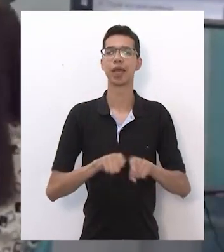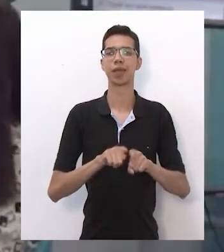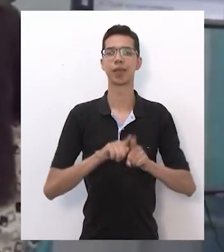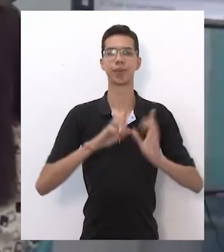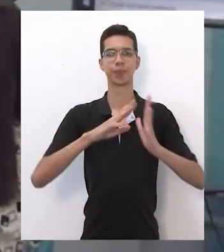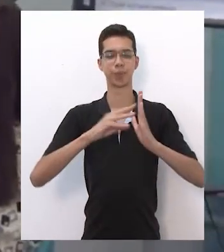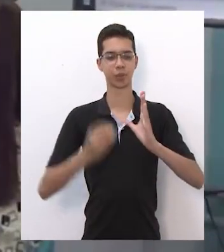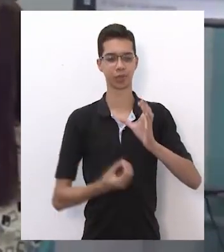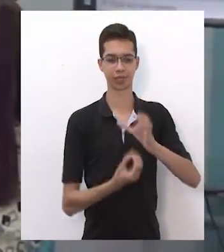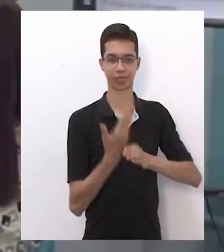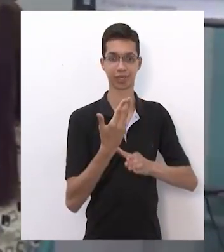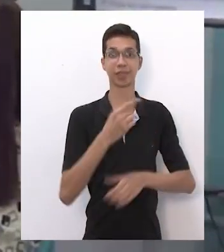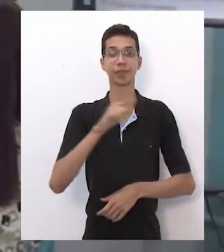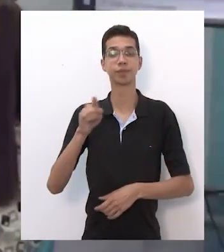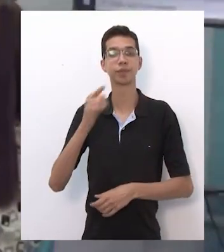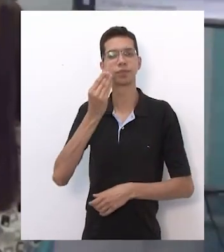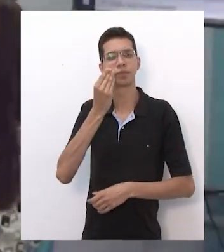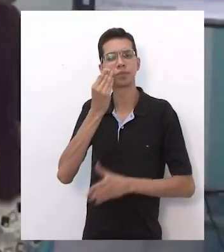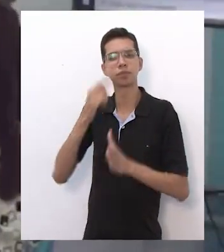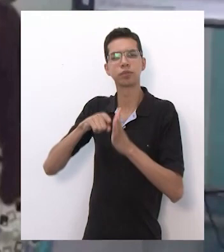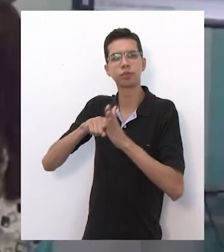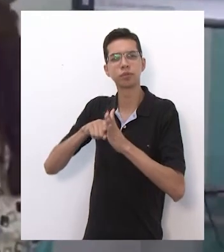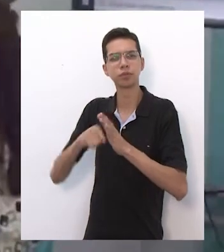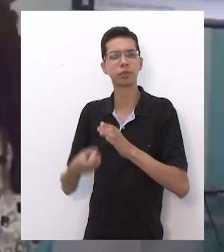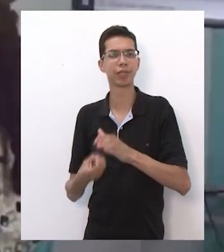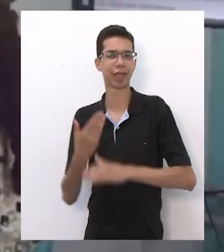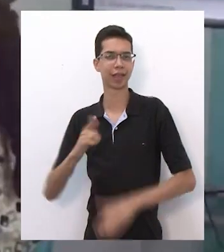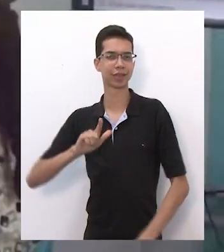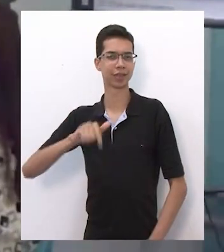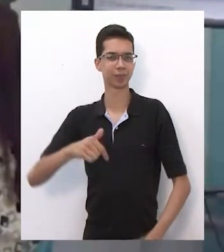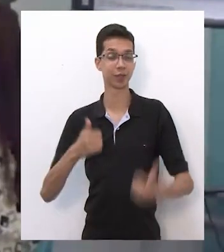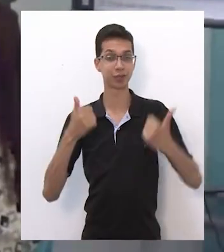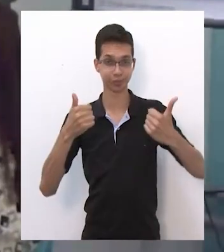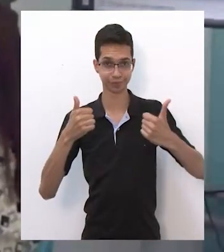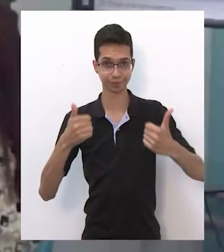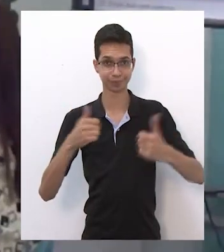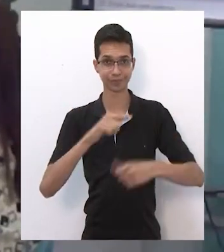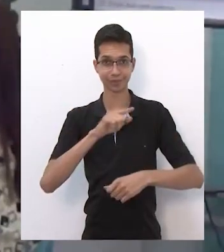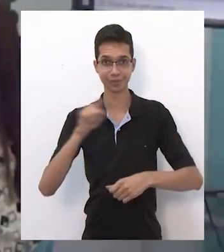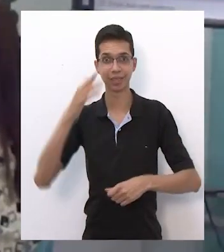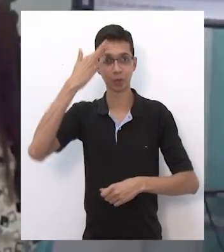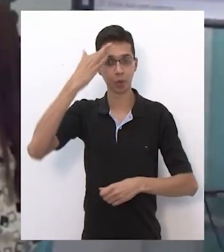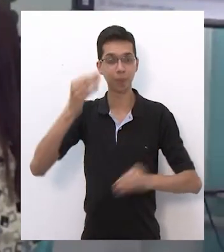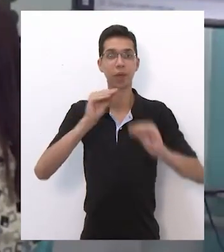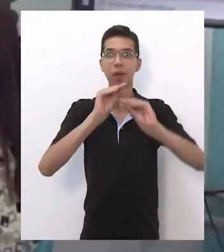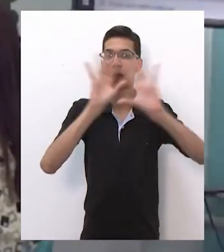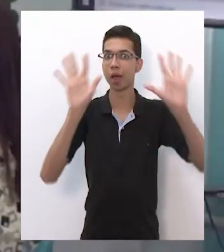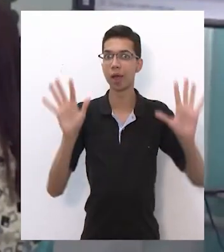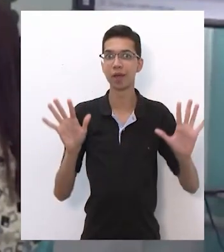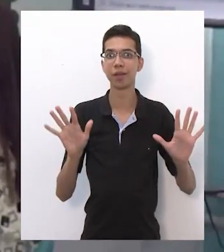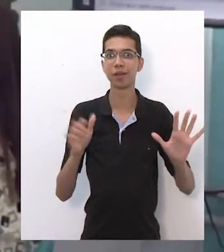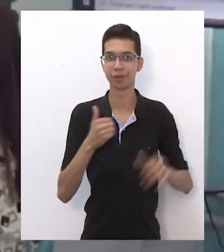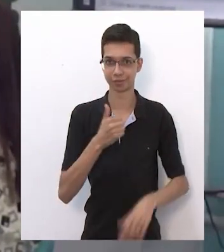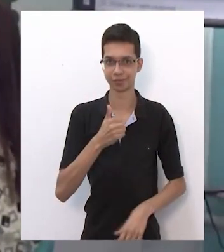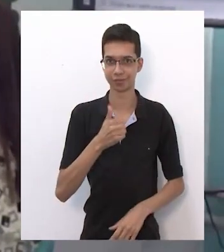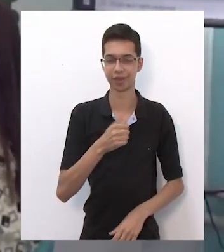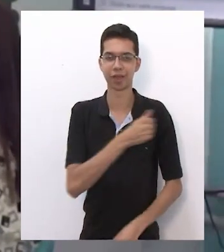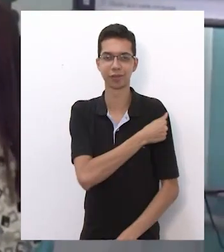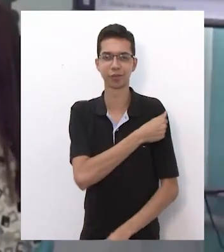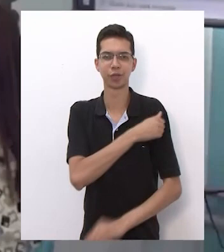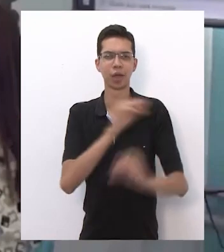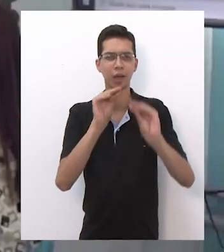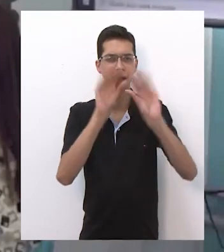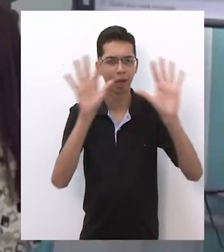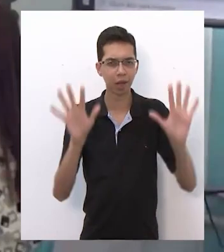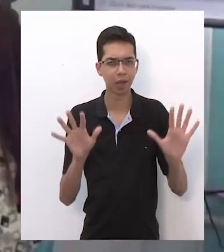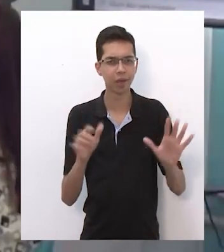para testar e depois implementar. Tudo bem, gente? Está claro o que é essa sala? Está claro o que os alunos fazem aqui, o